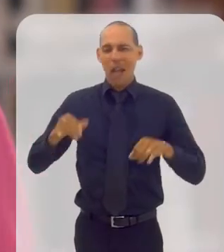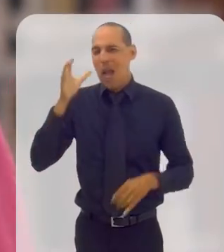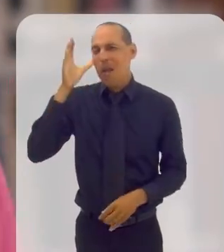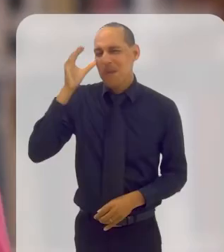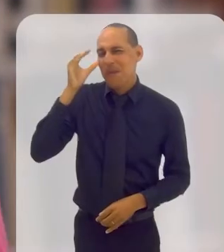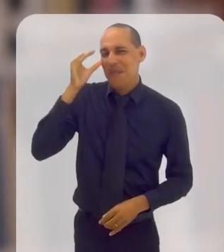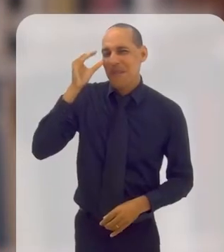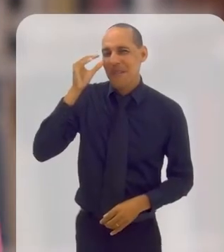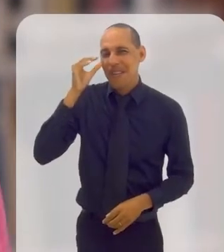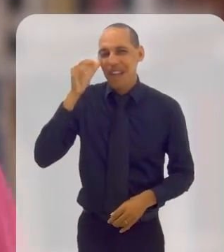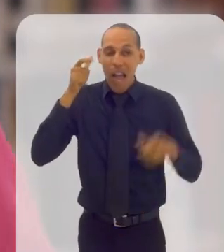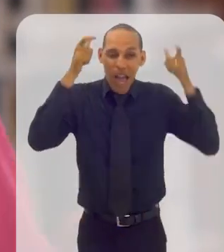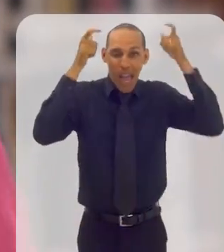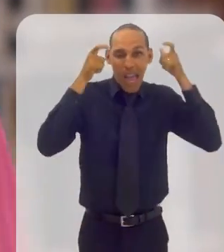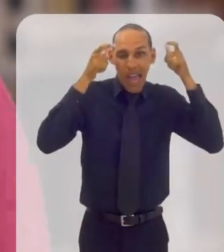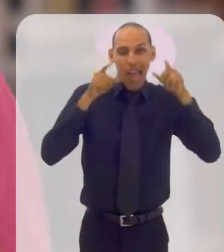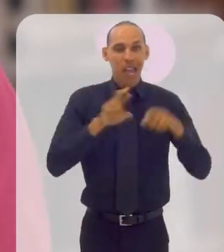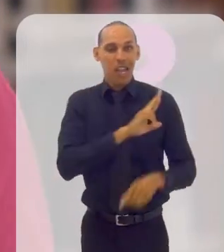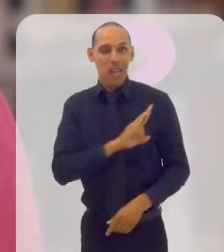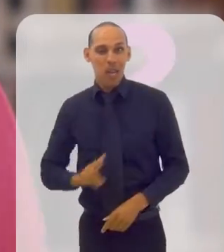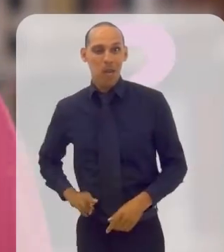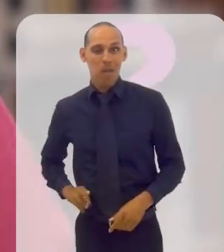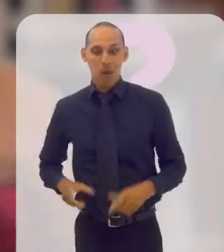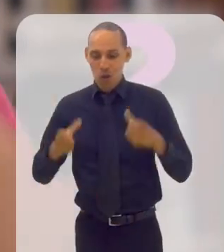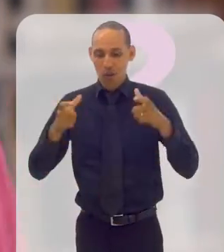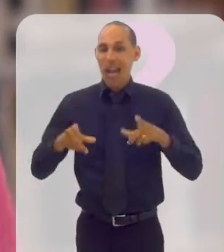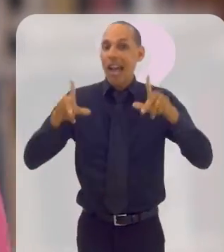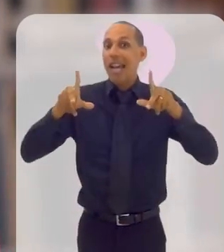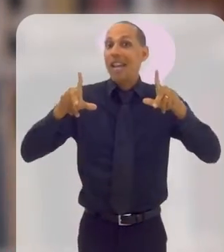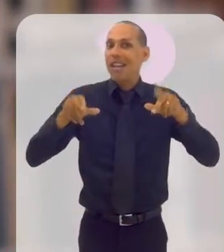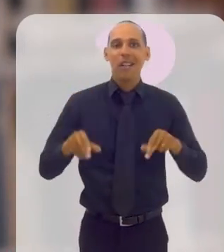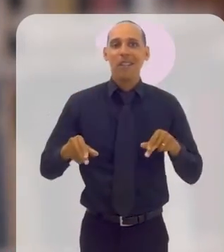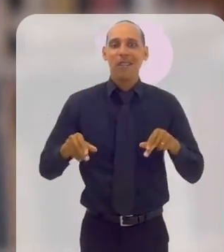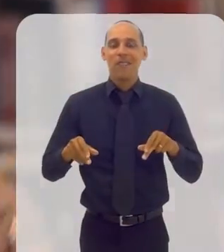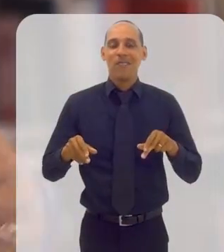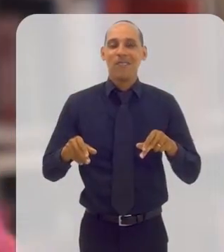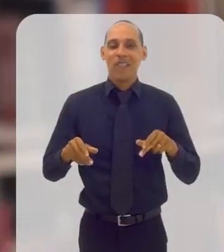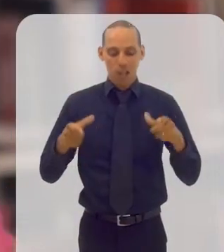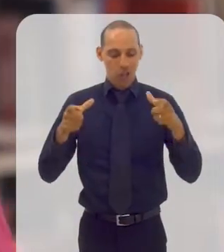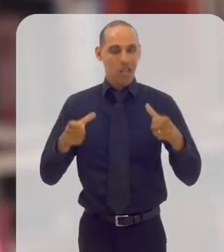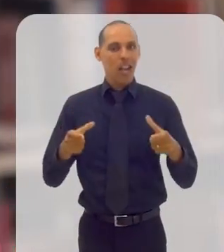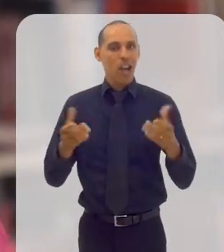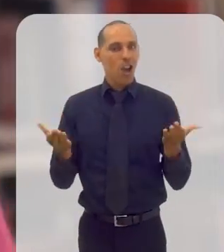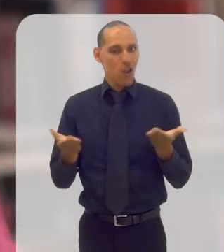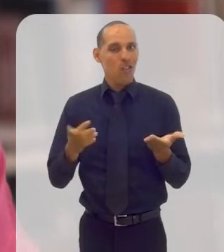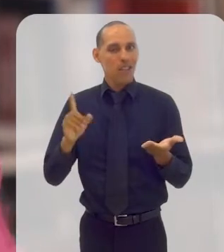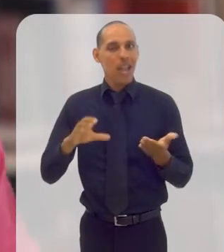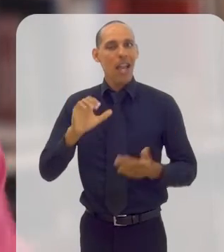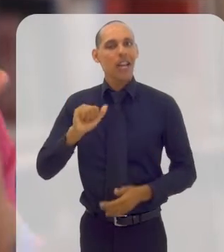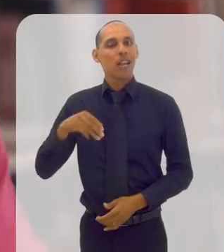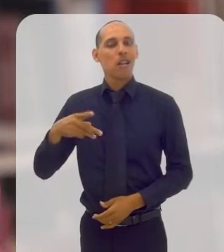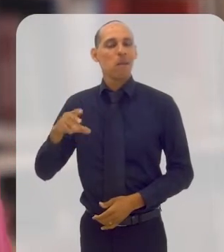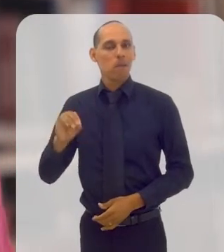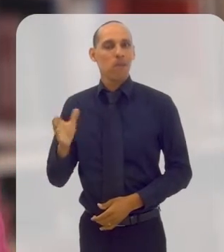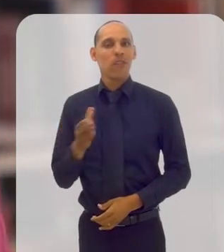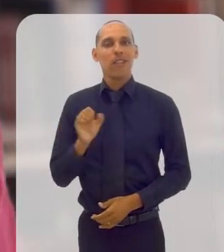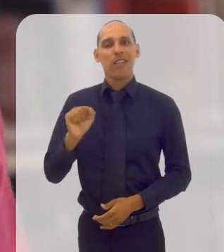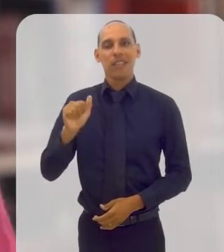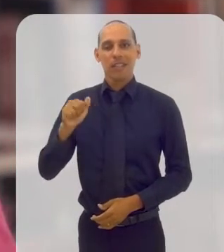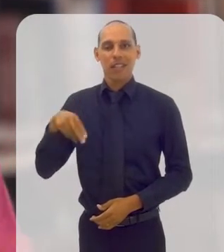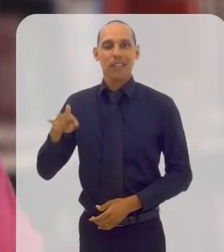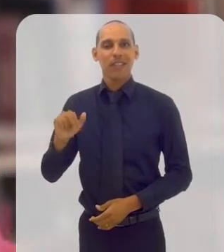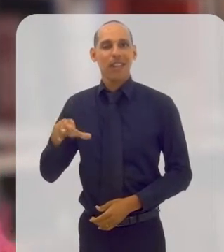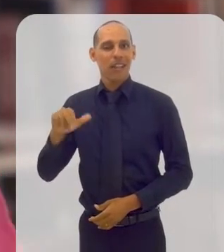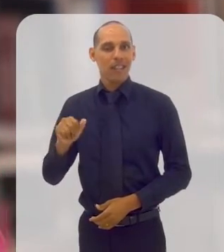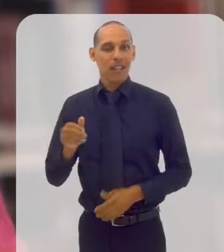Não parece, no mínimo, curioso que monarquia e república tenham sido consagradas no mesmo lugar? Esse espaço, conhecido até hoje como Campo de Santana,